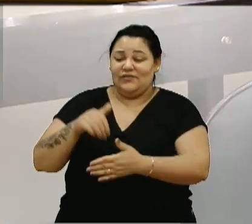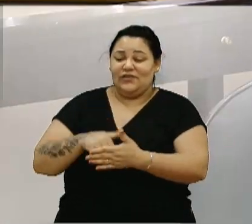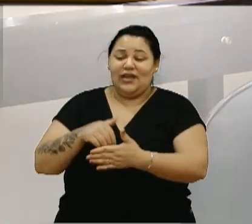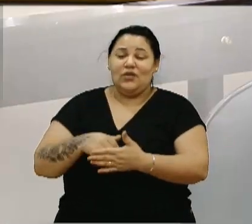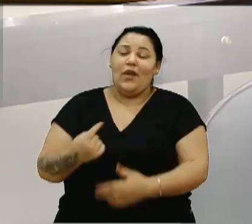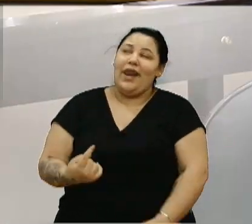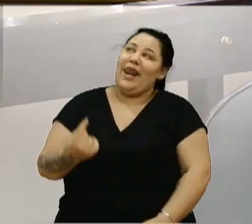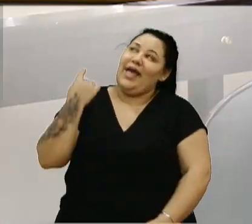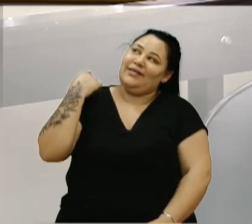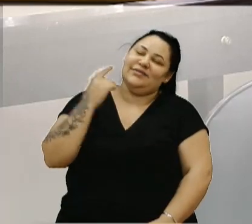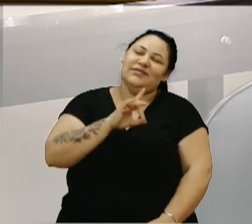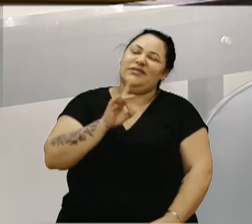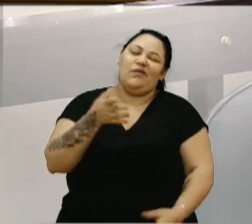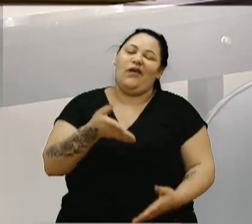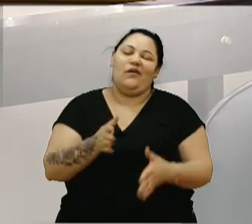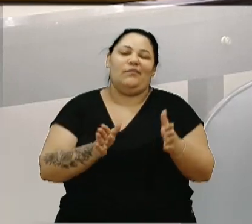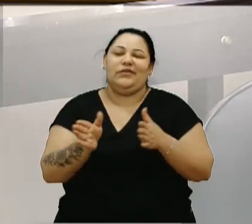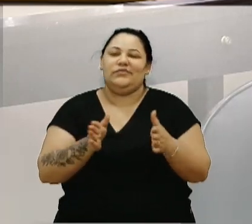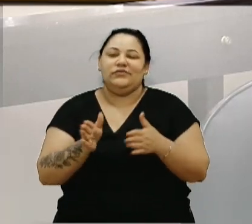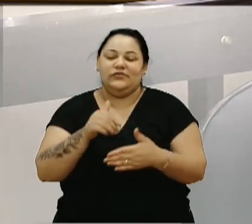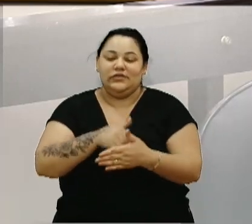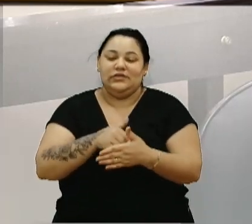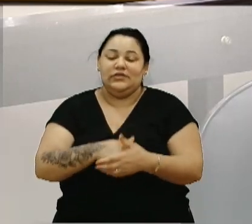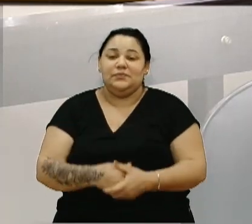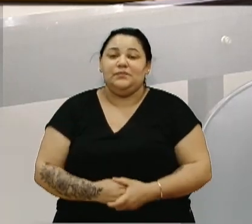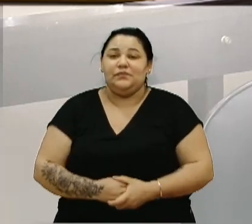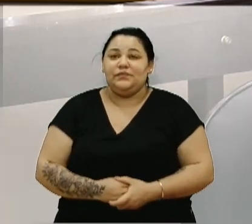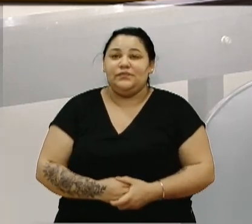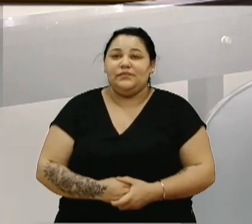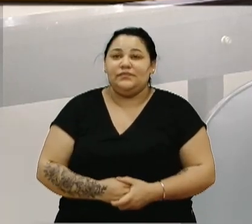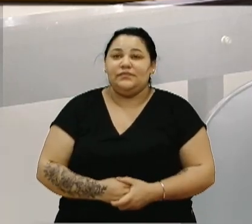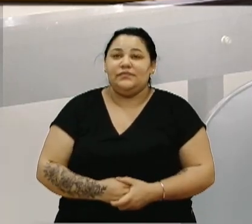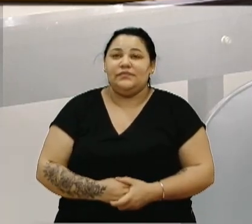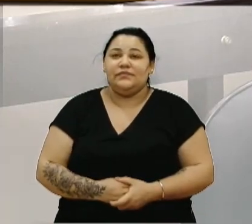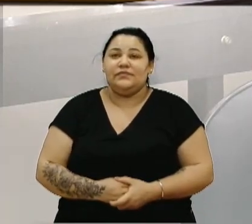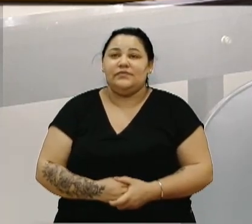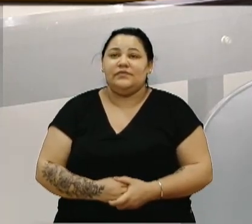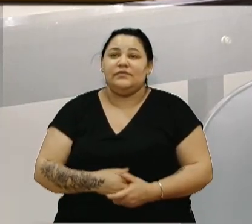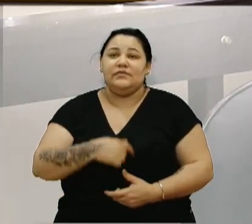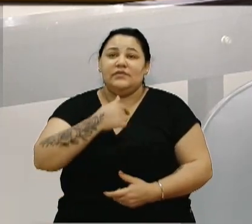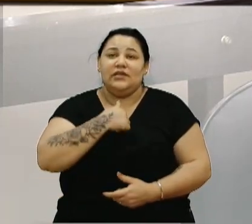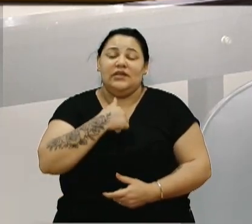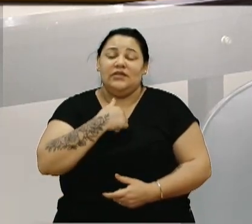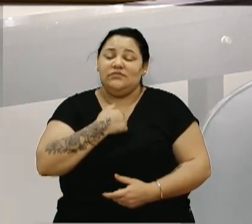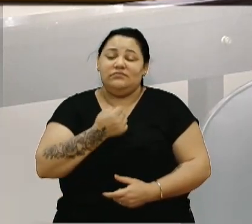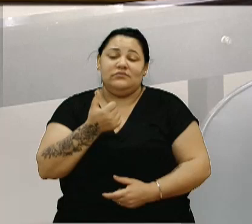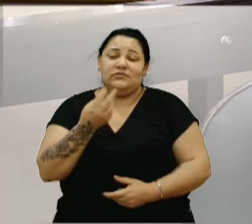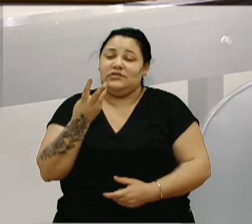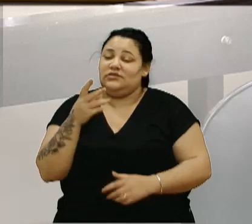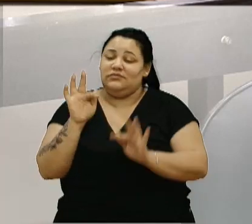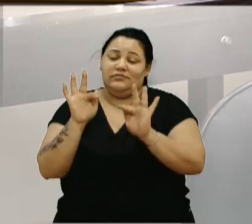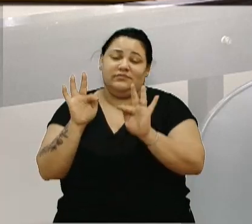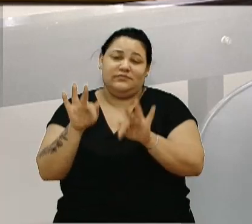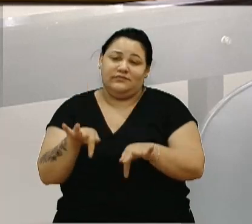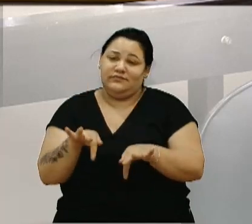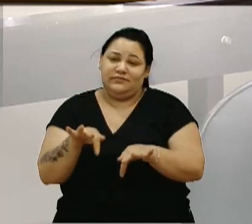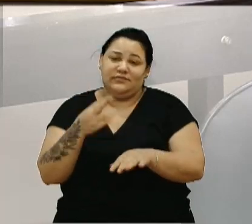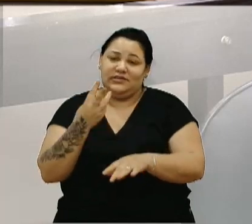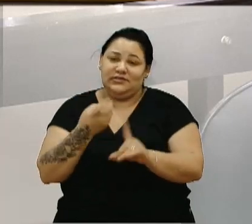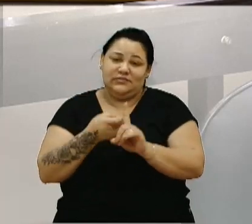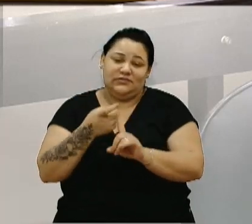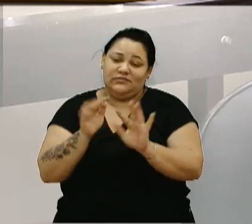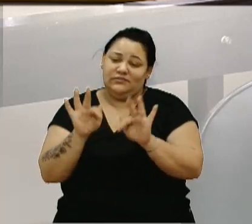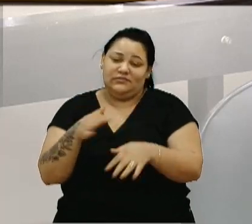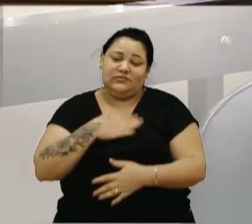eleição. Eu estou praticamente, colega Tati, há 3 meses de encerrar o meu mandato. Mas